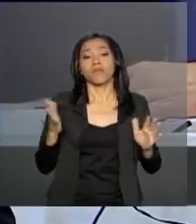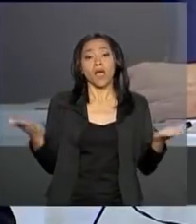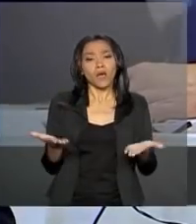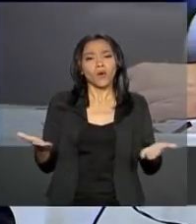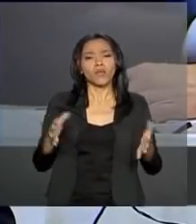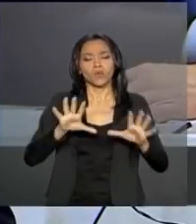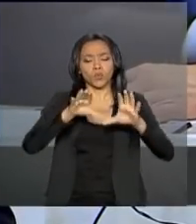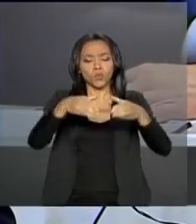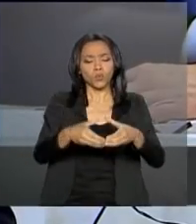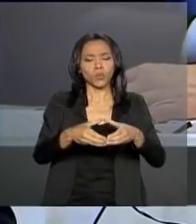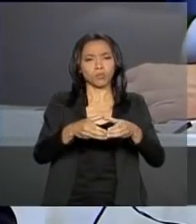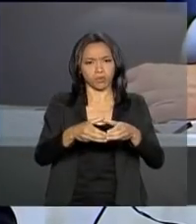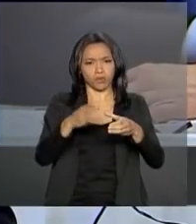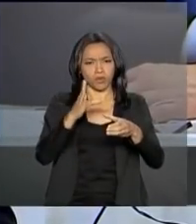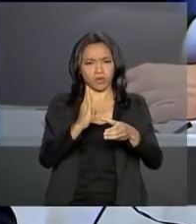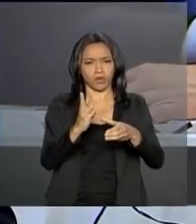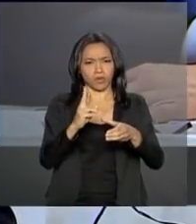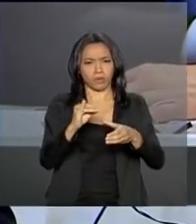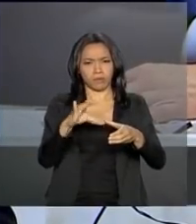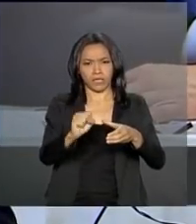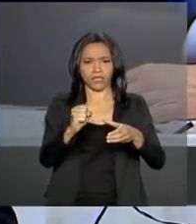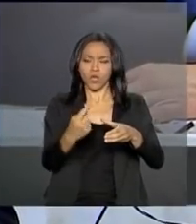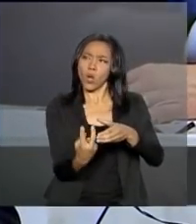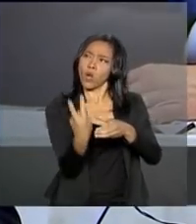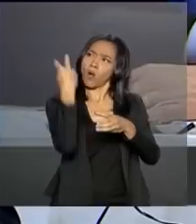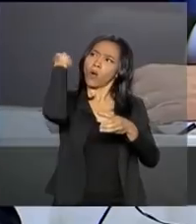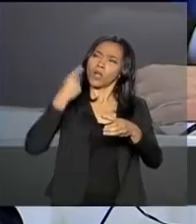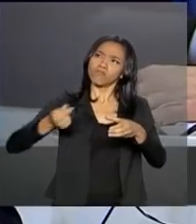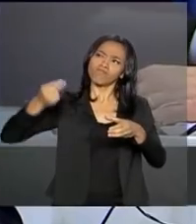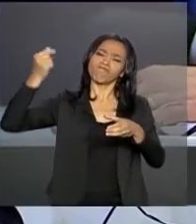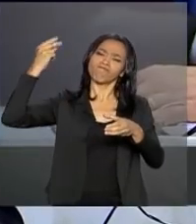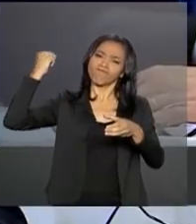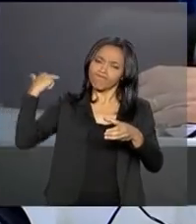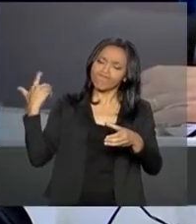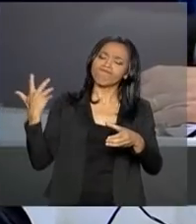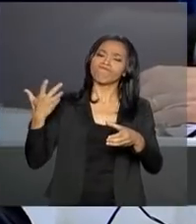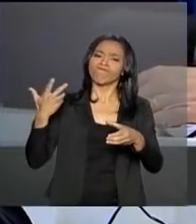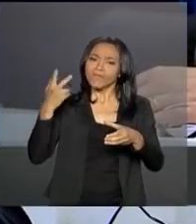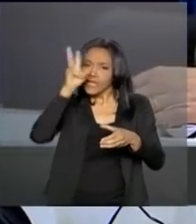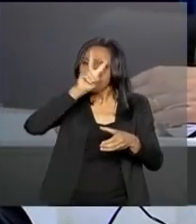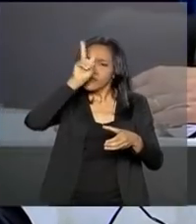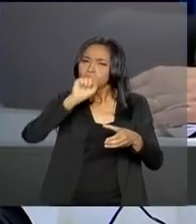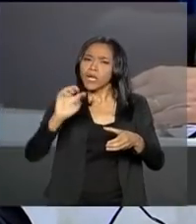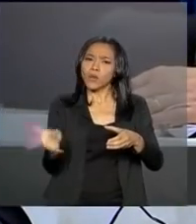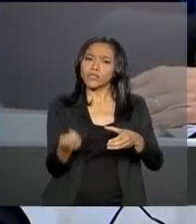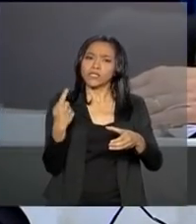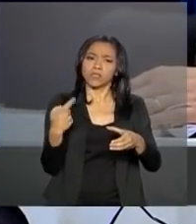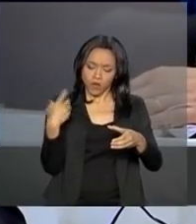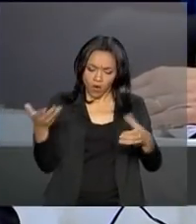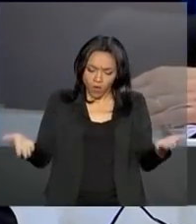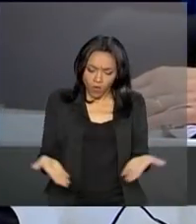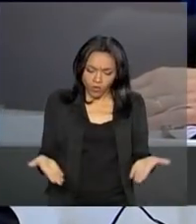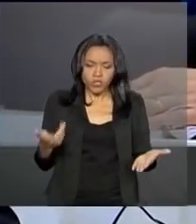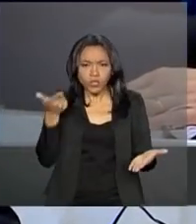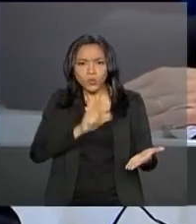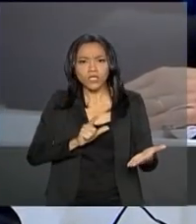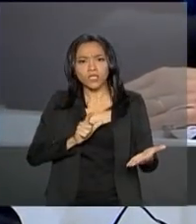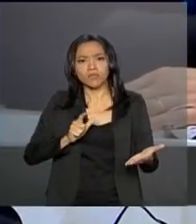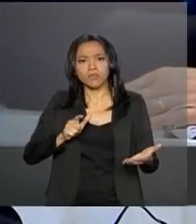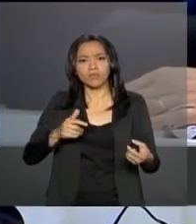trás podemos dizer que inspirados por essa idéia singela mais poderosa avançamos muito em muitas